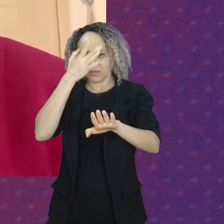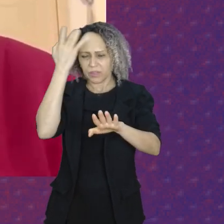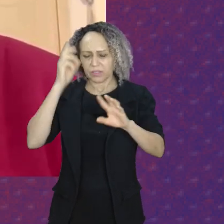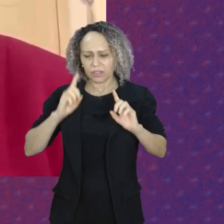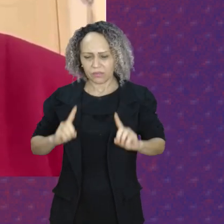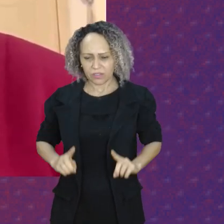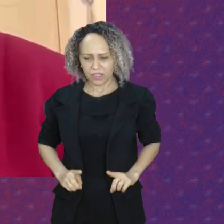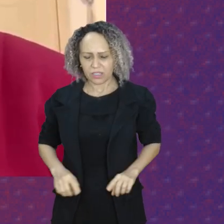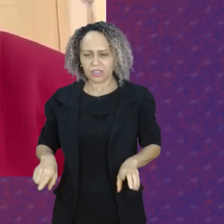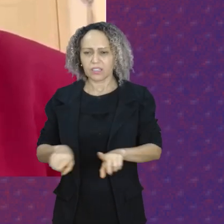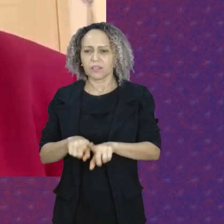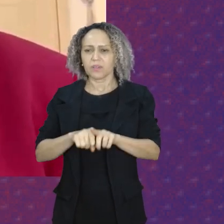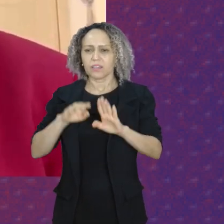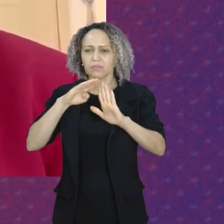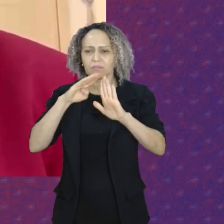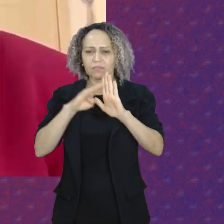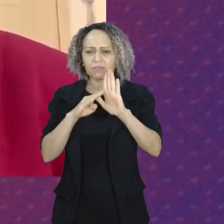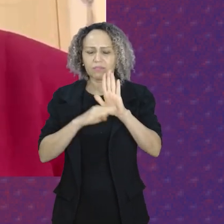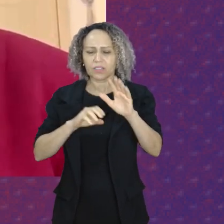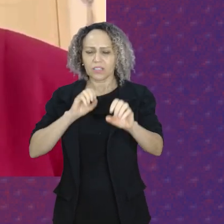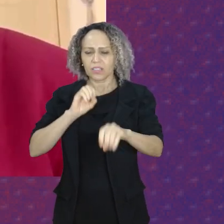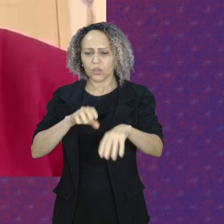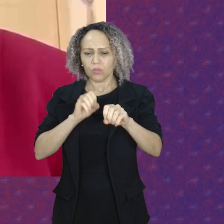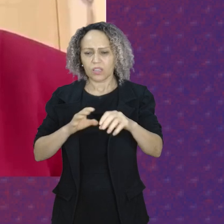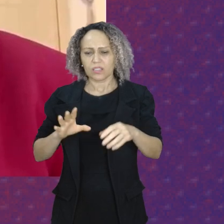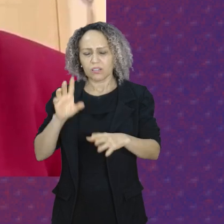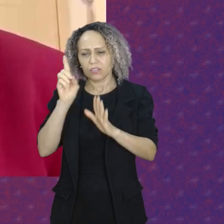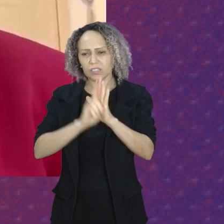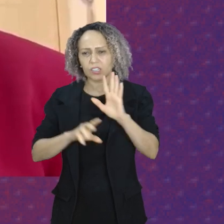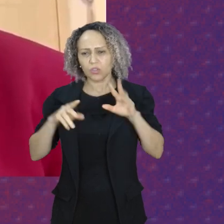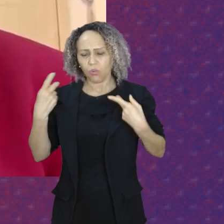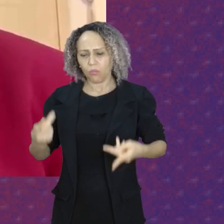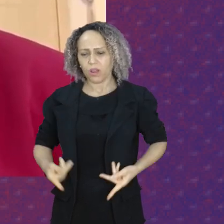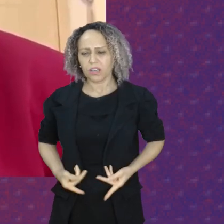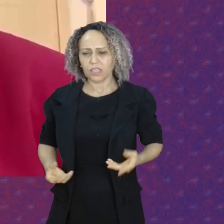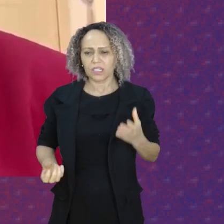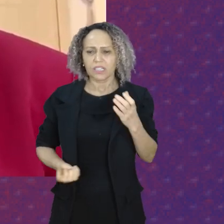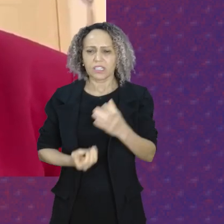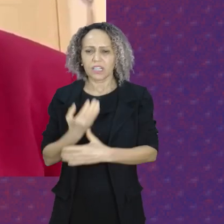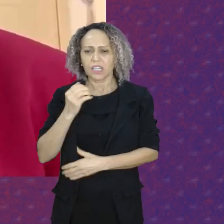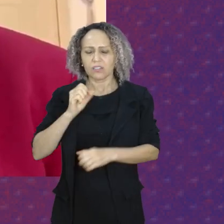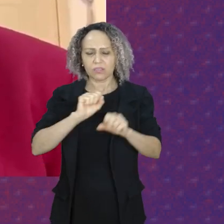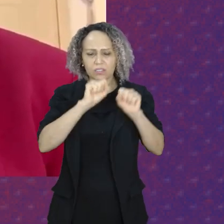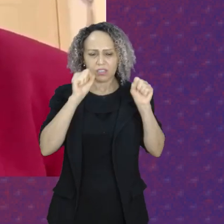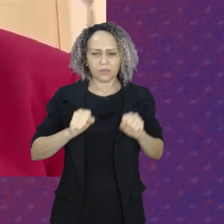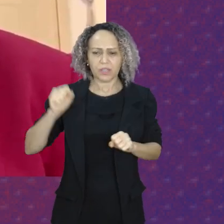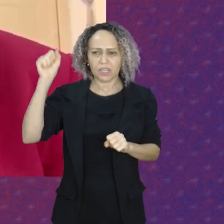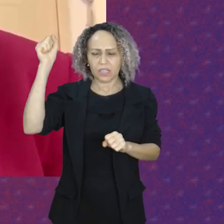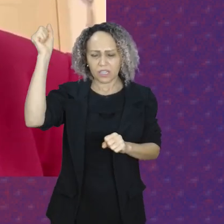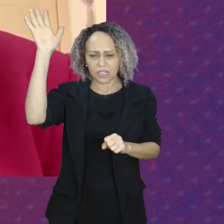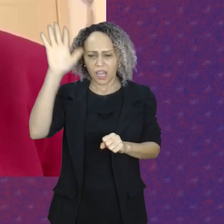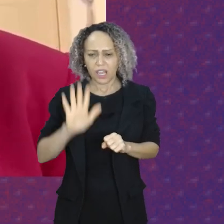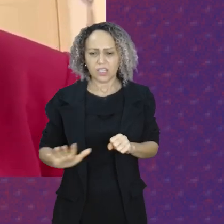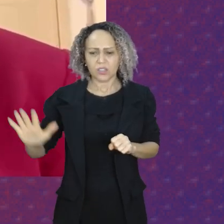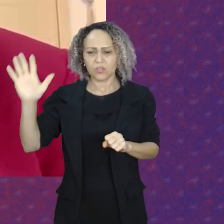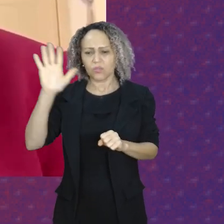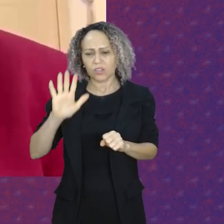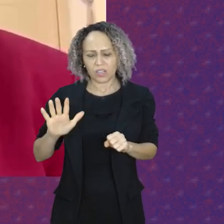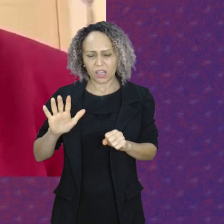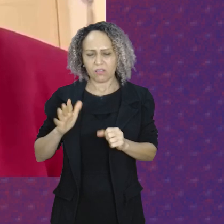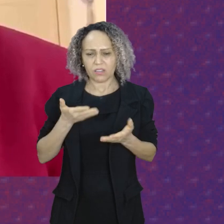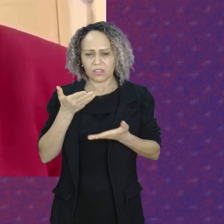né, o Plano Nacional de Educação em Direitos Humanos e a criação do Sistema Nacional de Atendimento